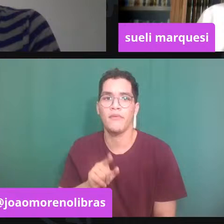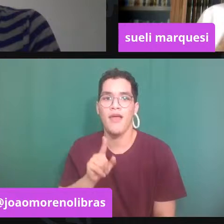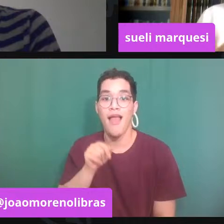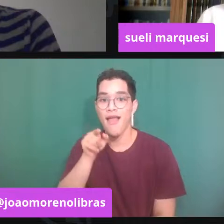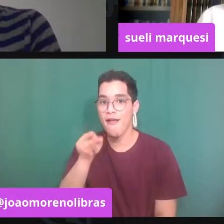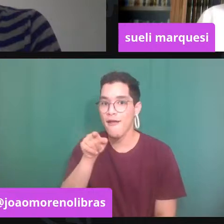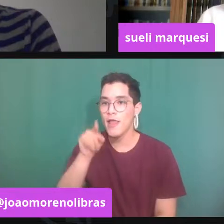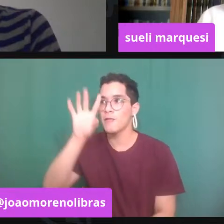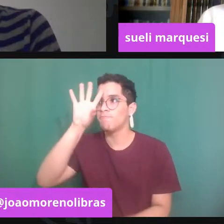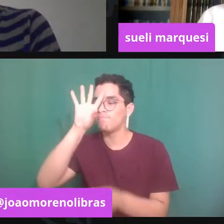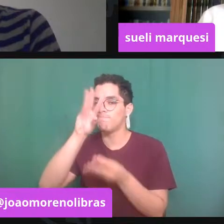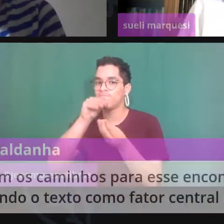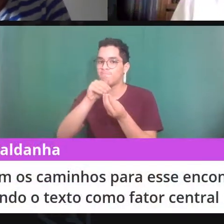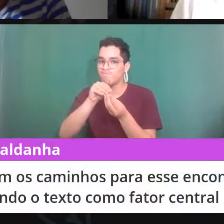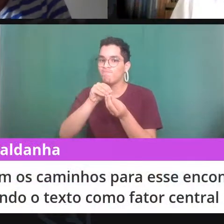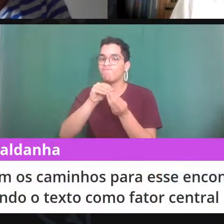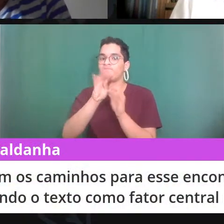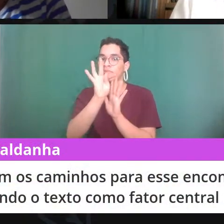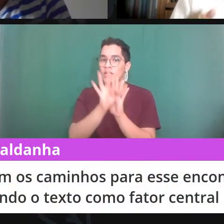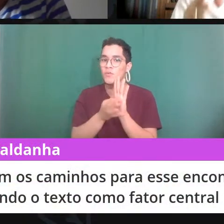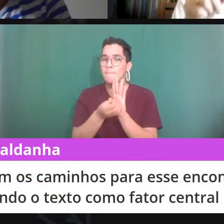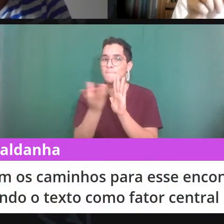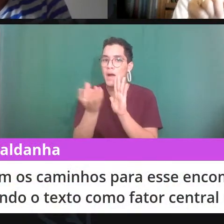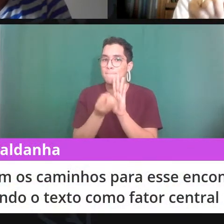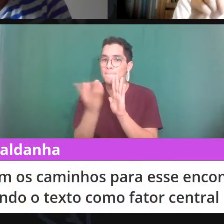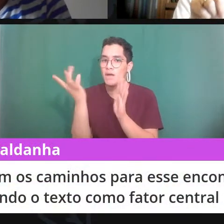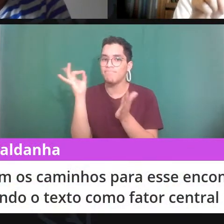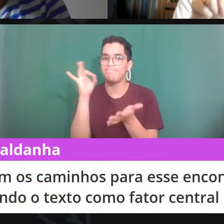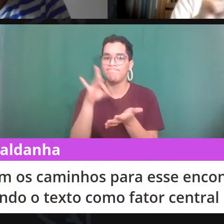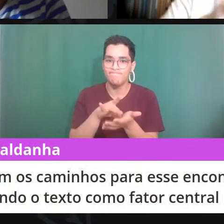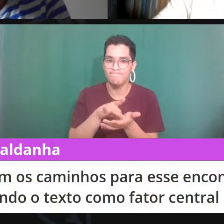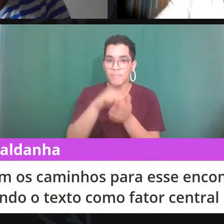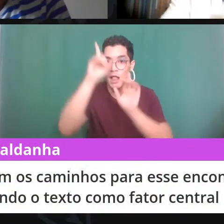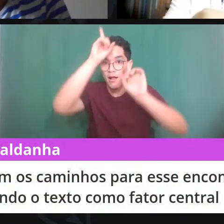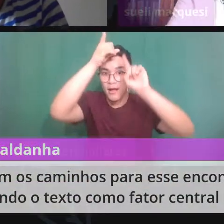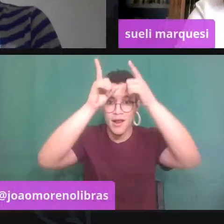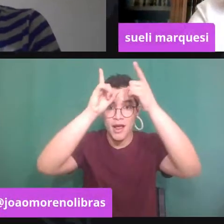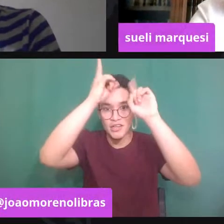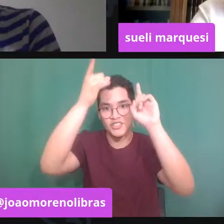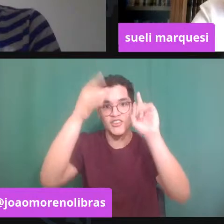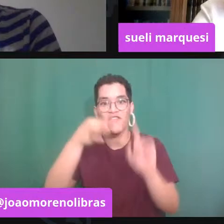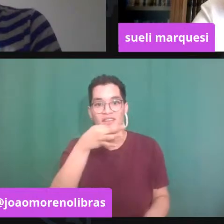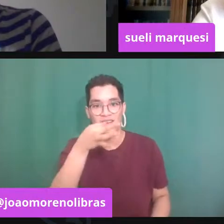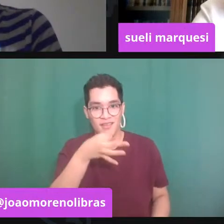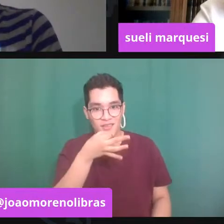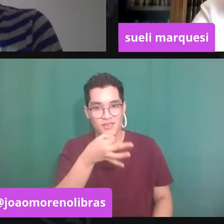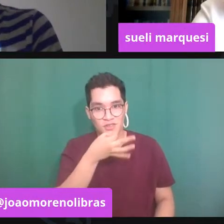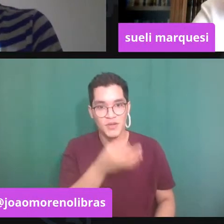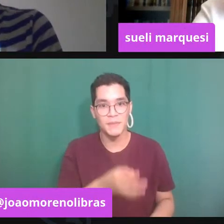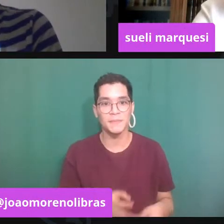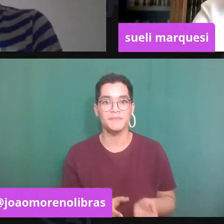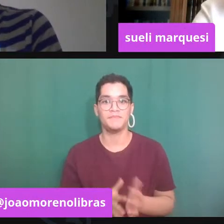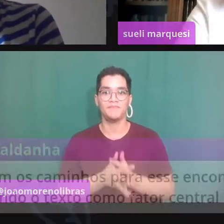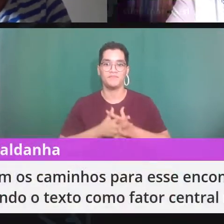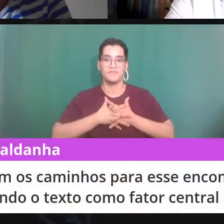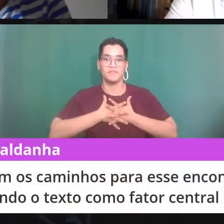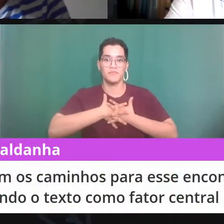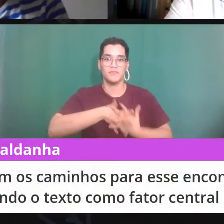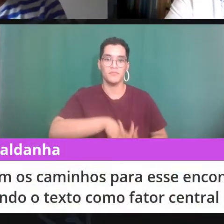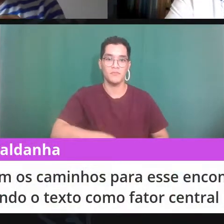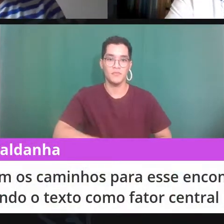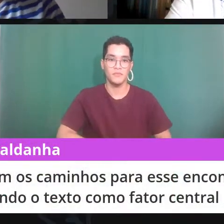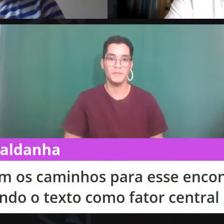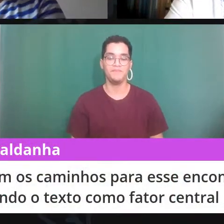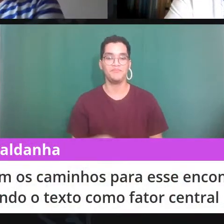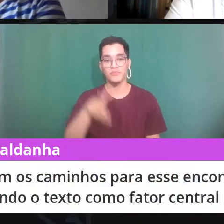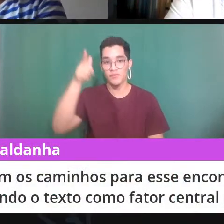né? De uma maneira crítica, criativa. Essas estratégias precisam ser trabalhadas, né? Deixa eu ver quem mais.